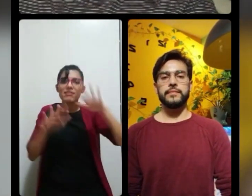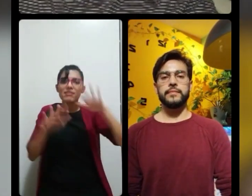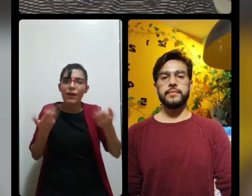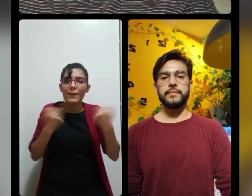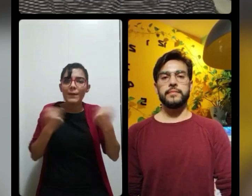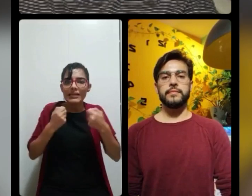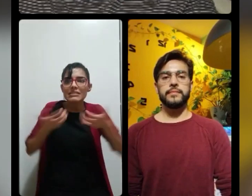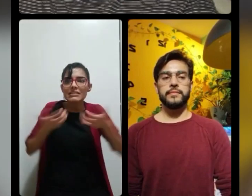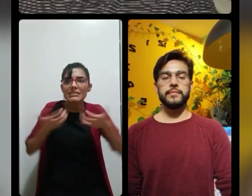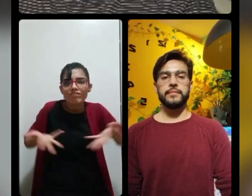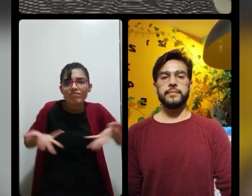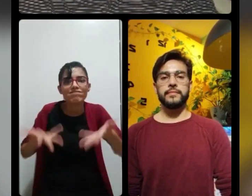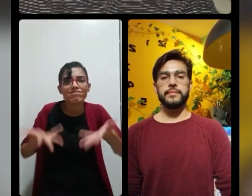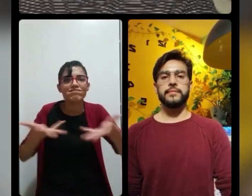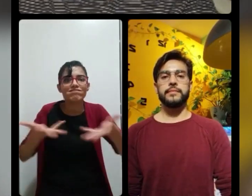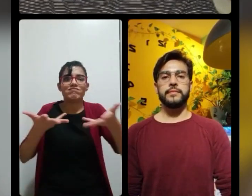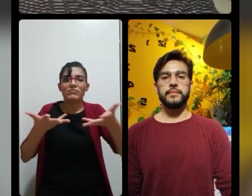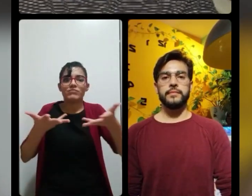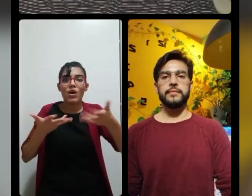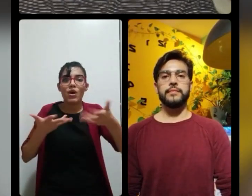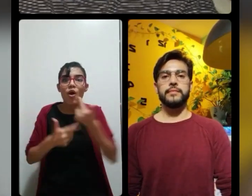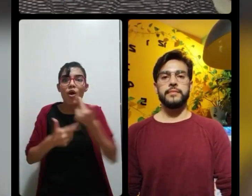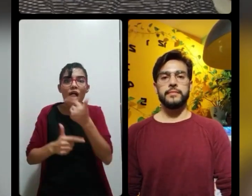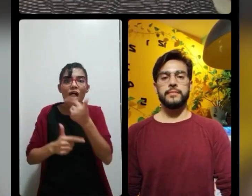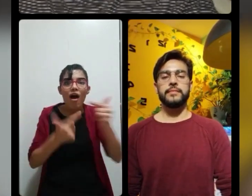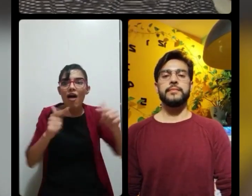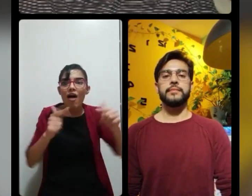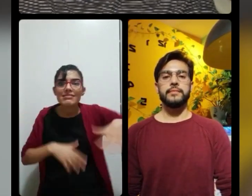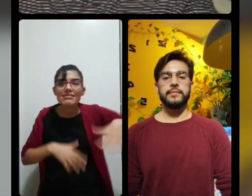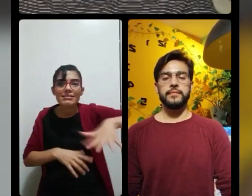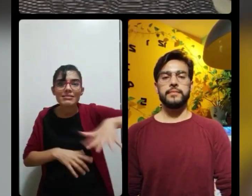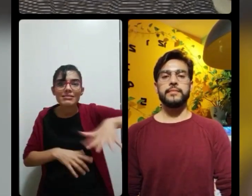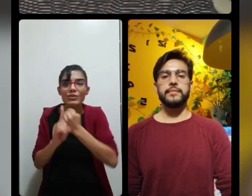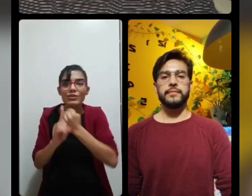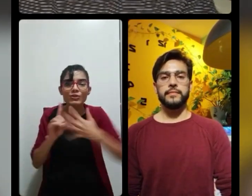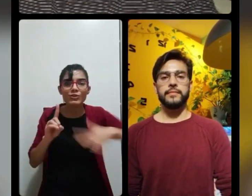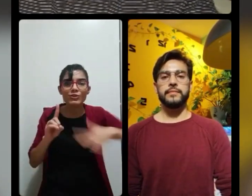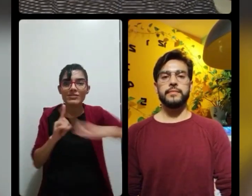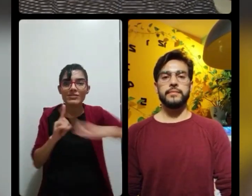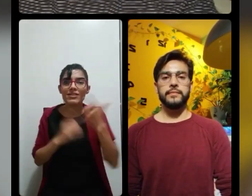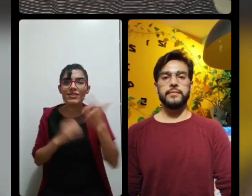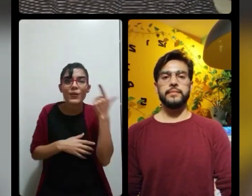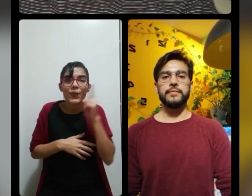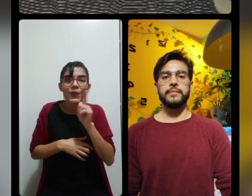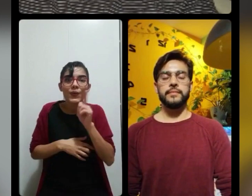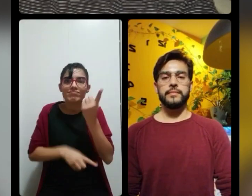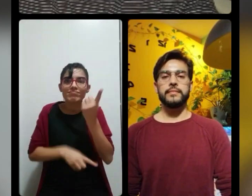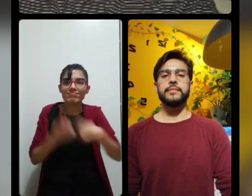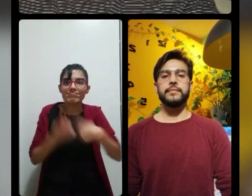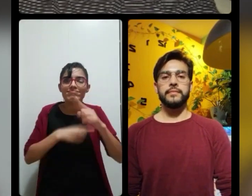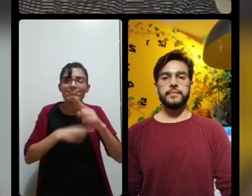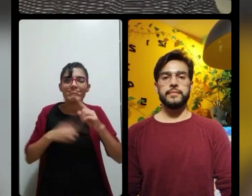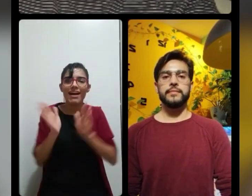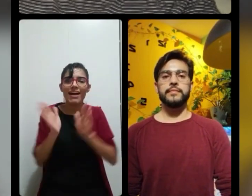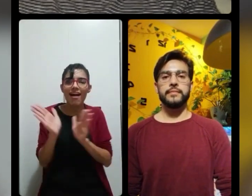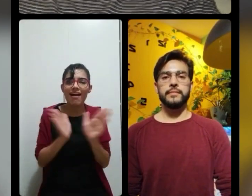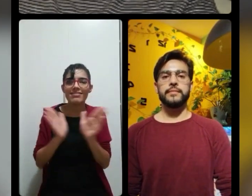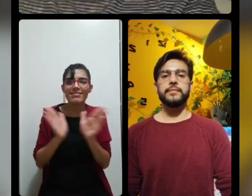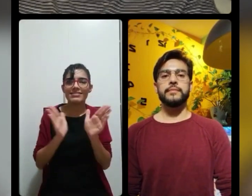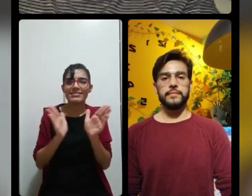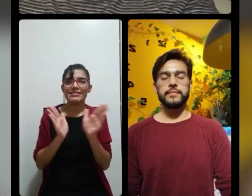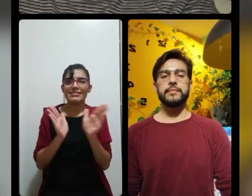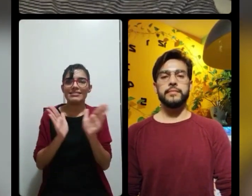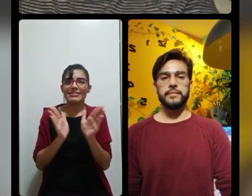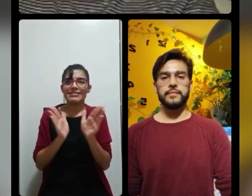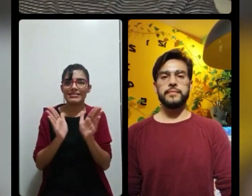outros espaços isso né, se consiga fazer nascer, brotar É, essa... e que bom